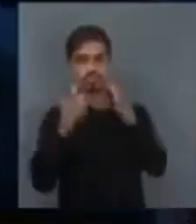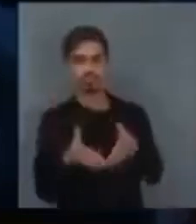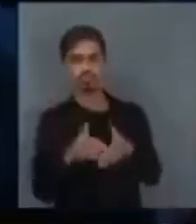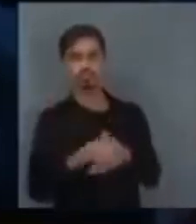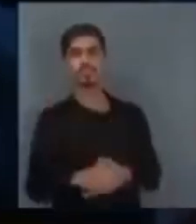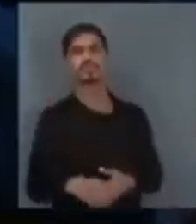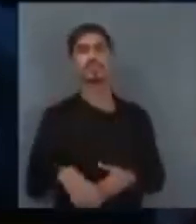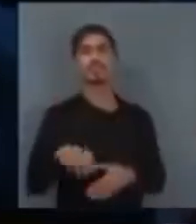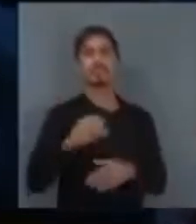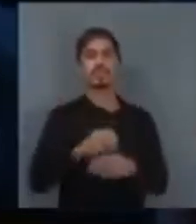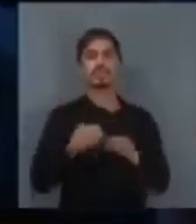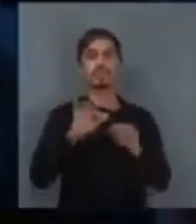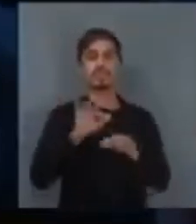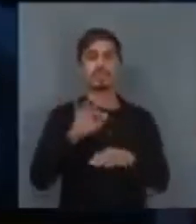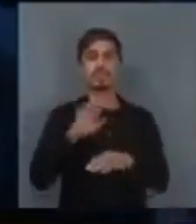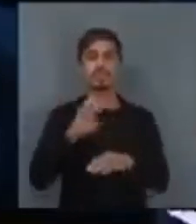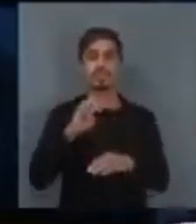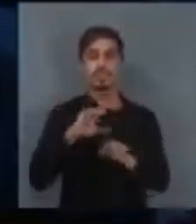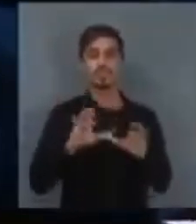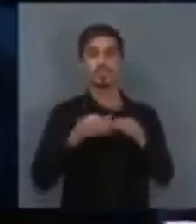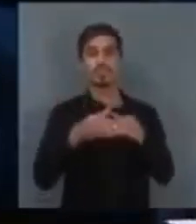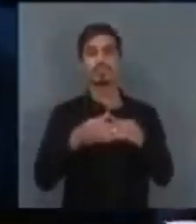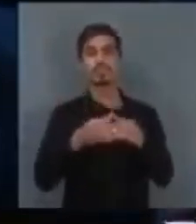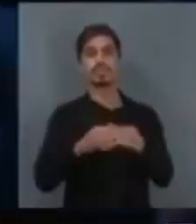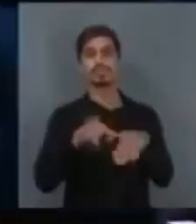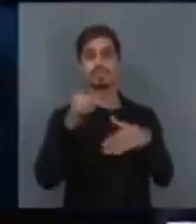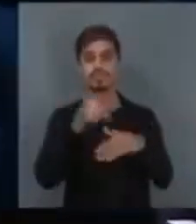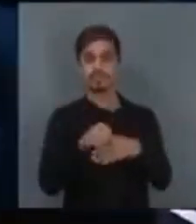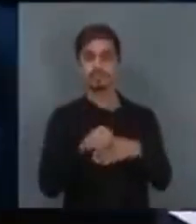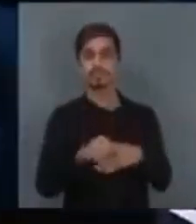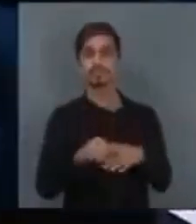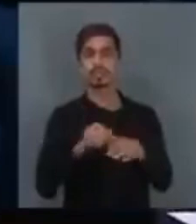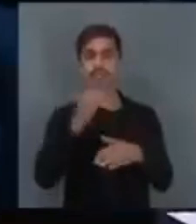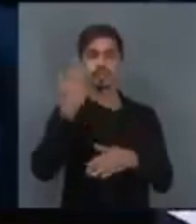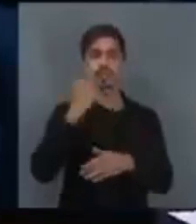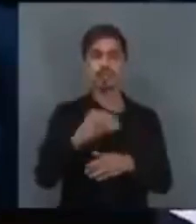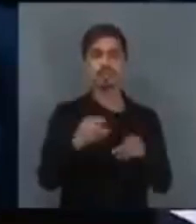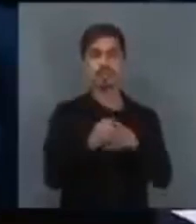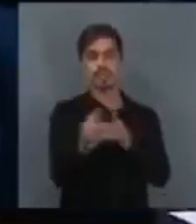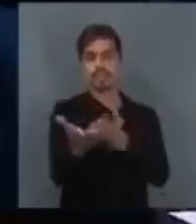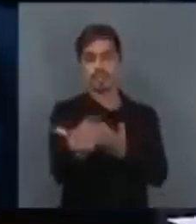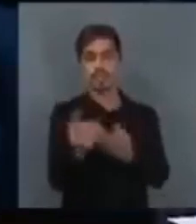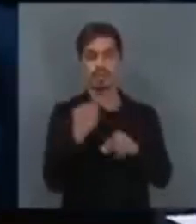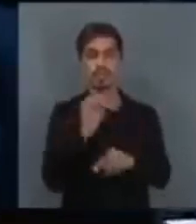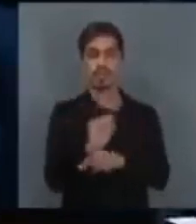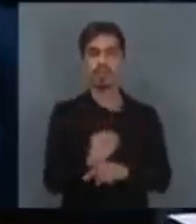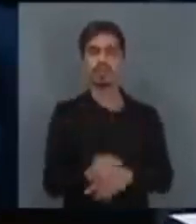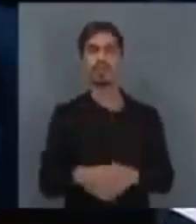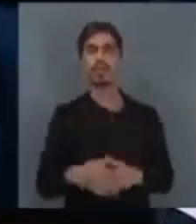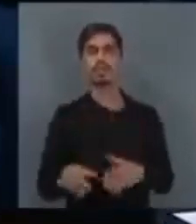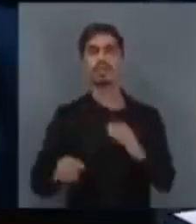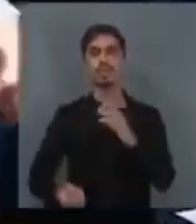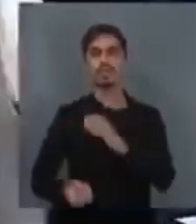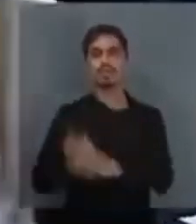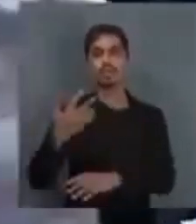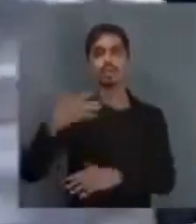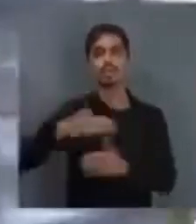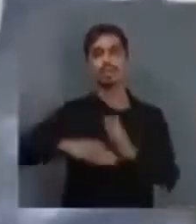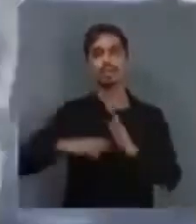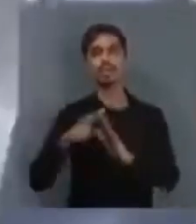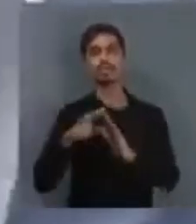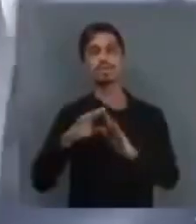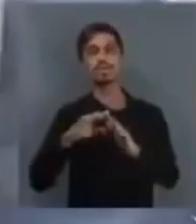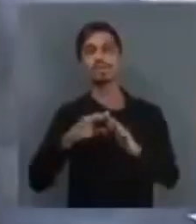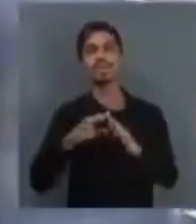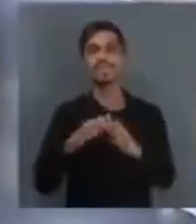da Criança e do Adolescente. Fundou e presidiu o Conselho Estadual de Promoção dos Direitos da Criança